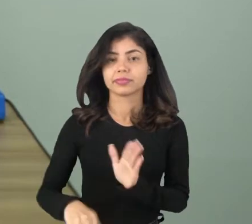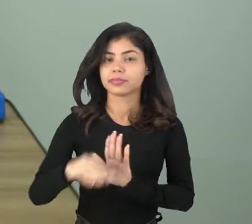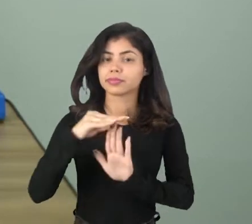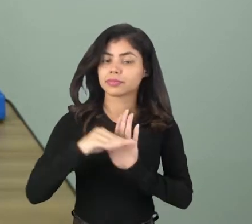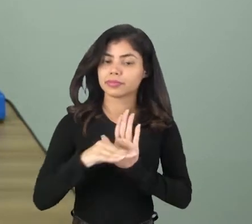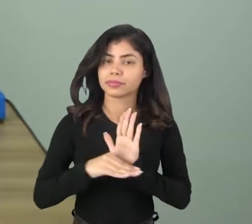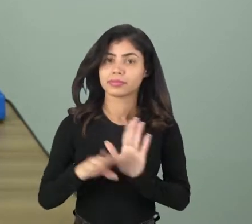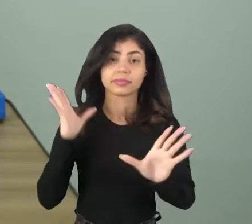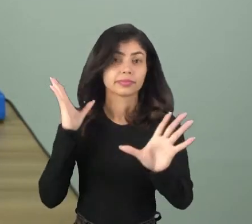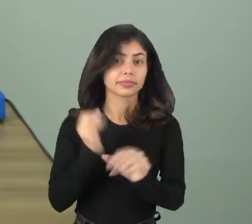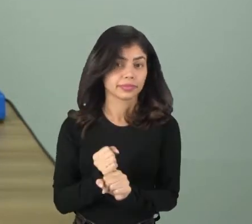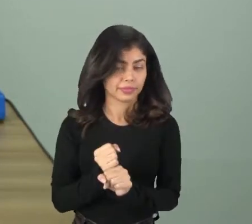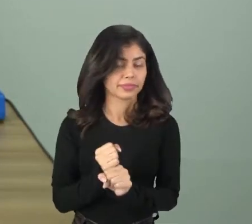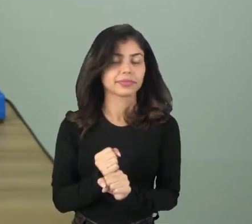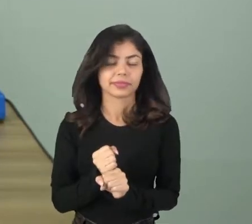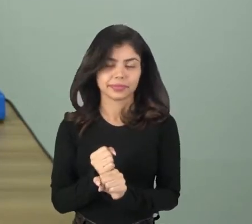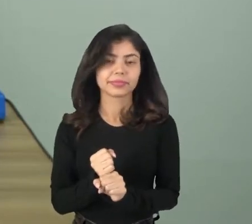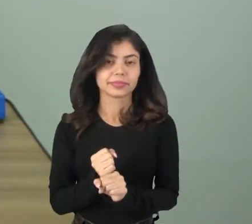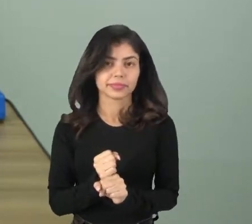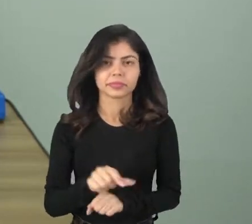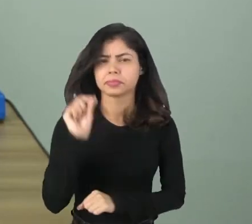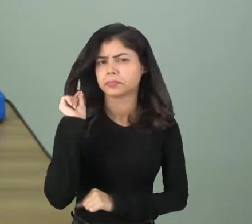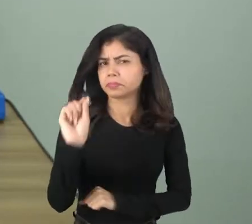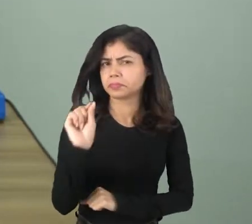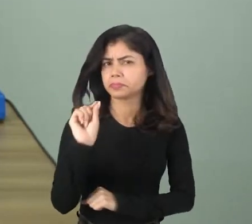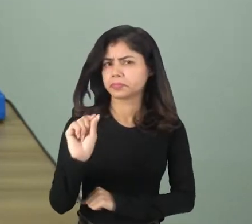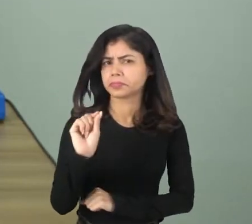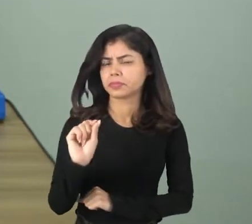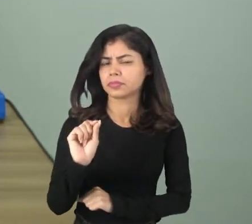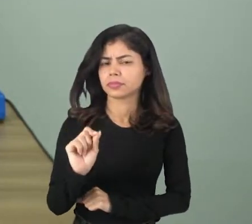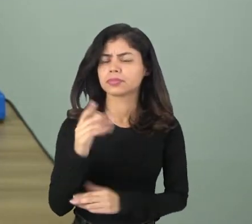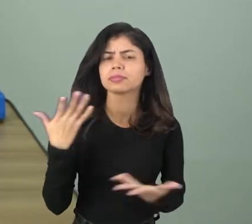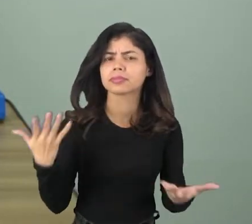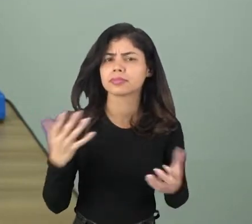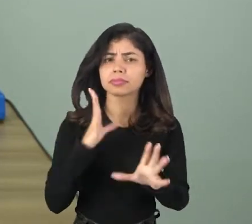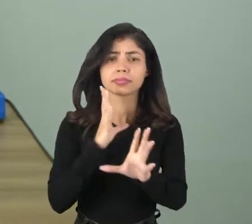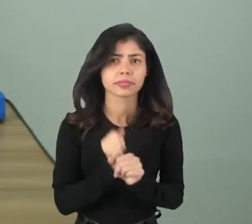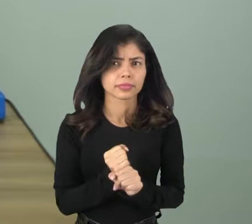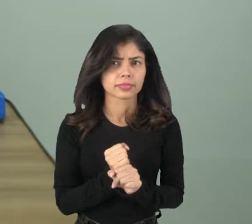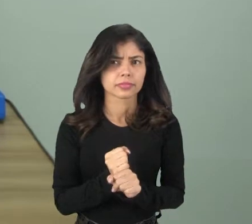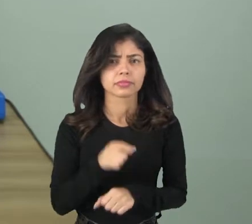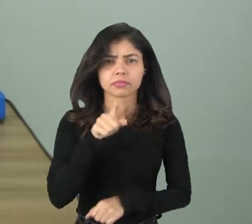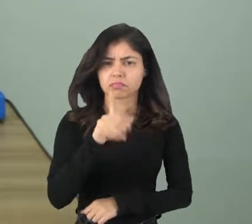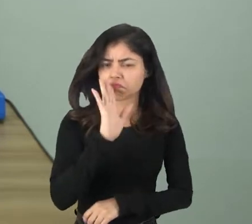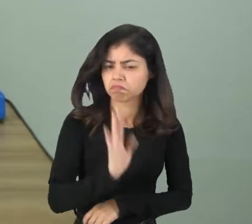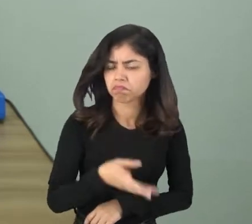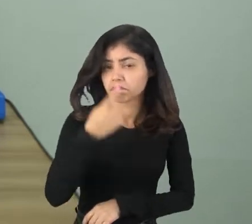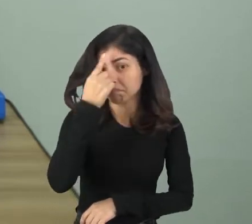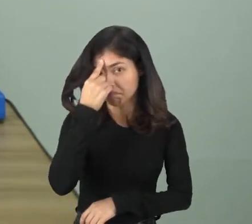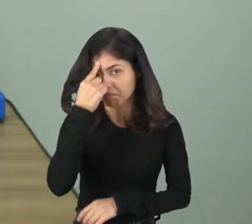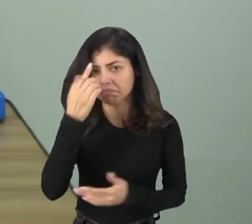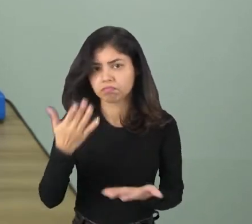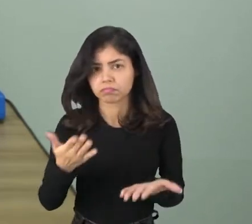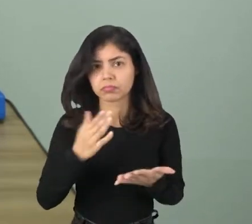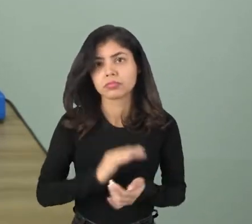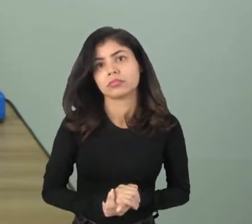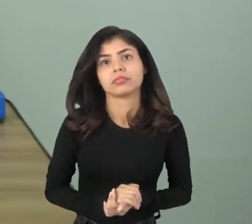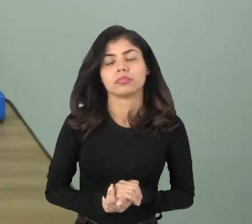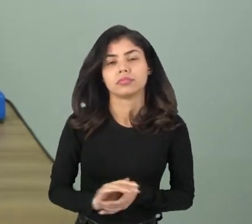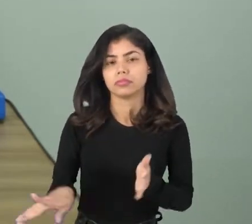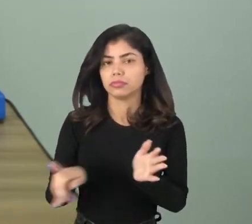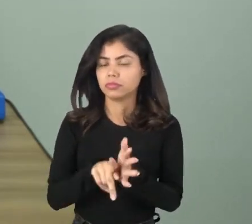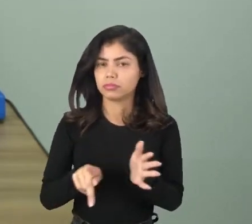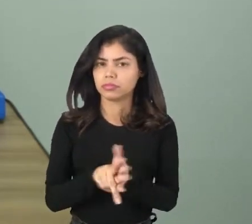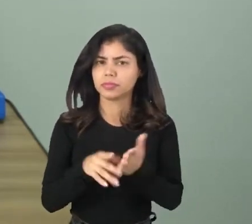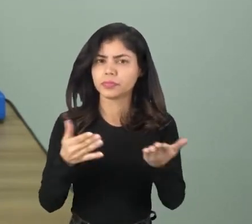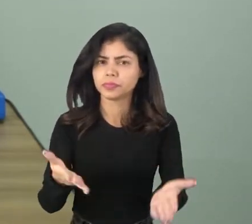da adição. O que será essa propriedade da adição? Você já parou para pensar nisso? As